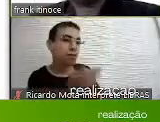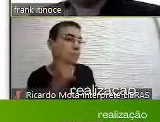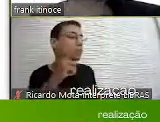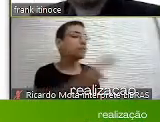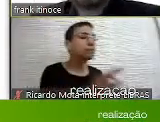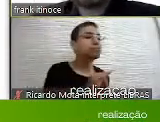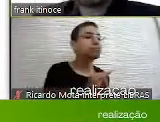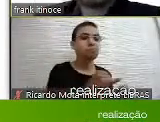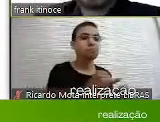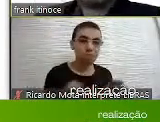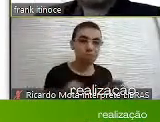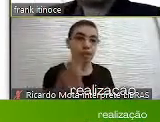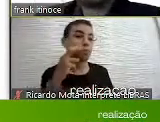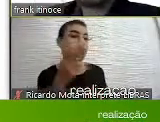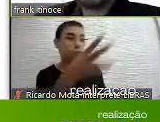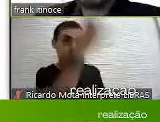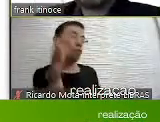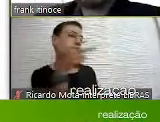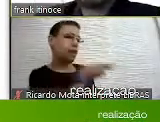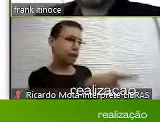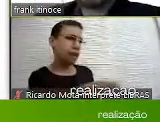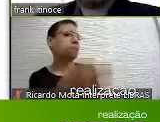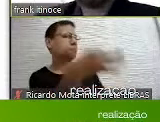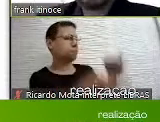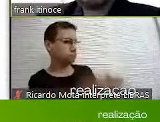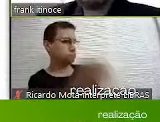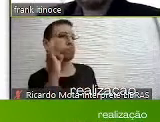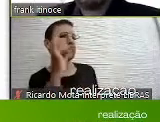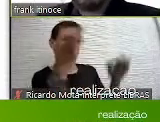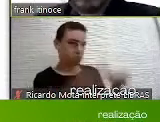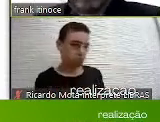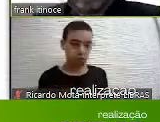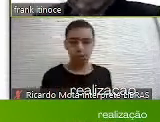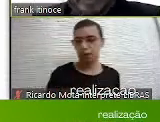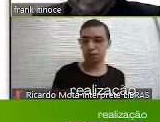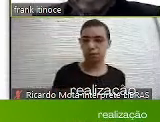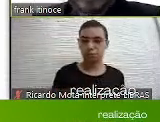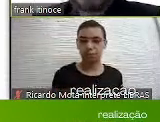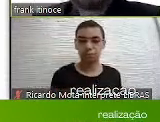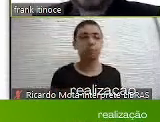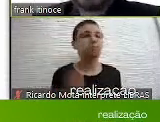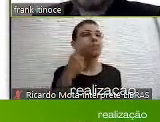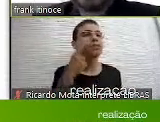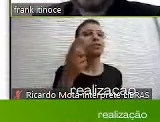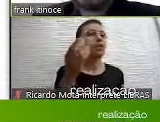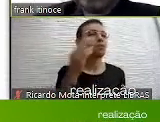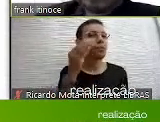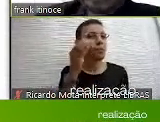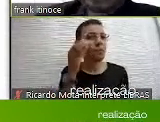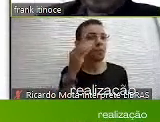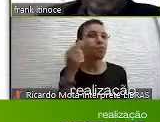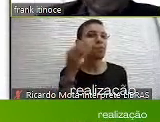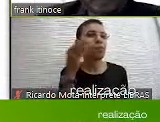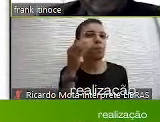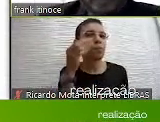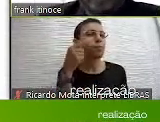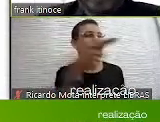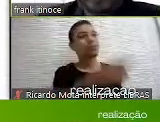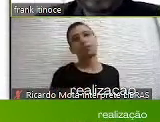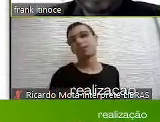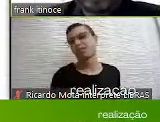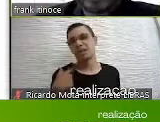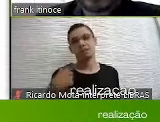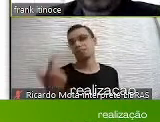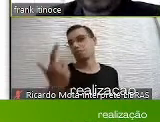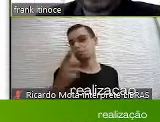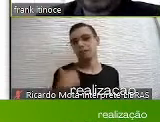local e verifica se está tudo funcionando. Estando funcionando, uma curiosidade, né? Eu não tenho os dados atuais porque, como eu falei